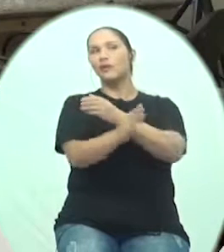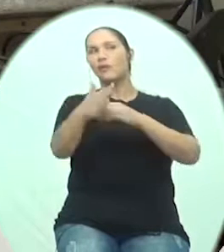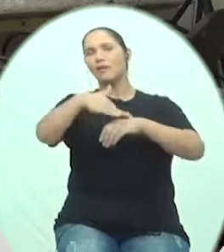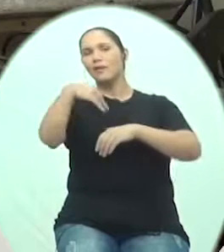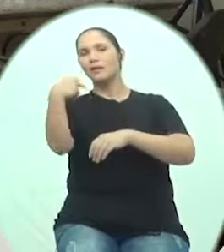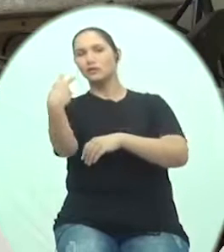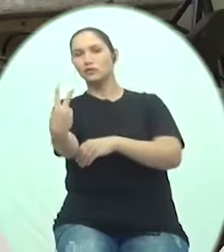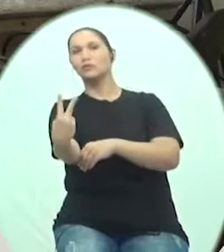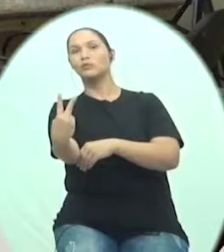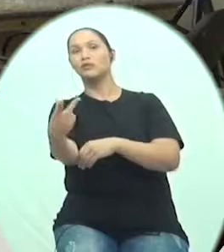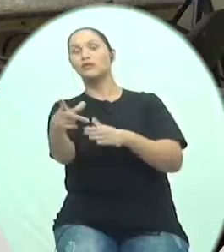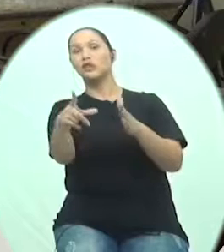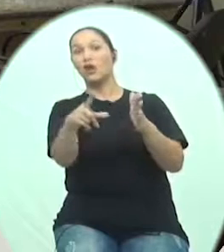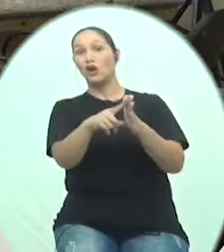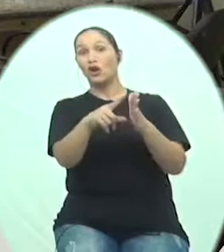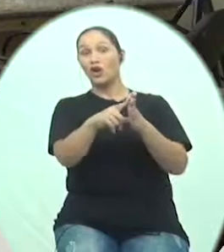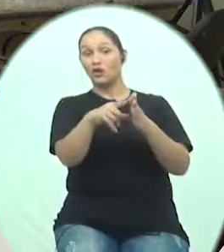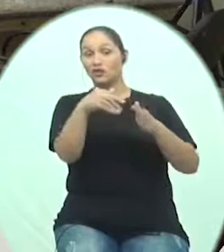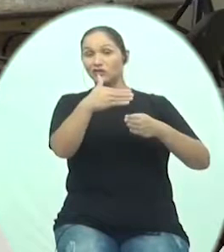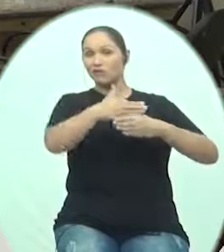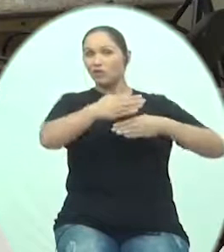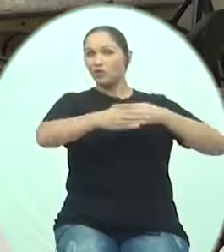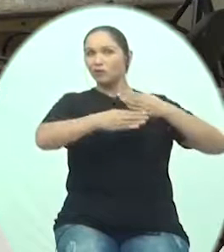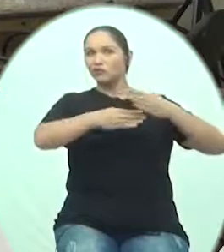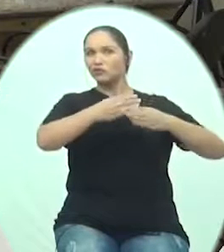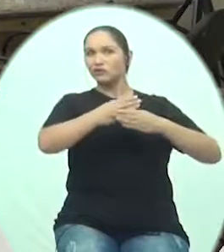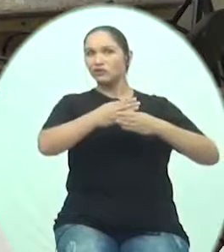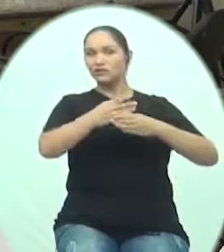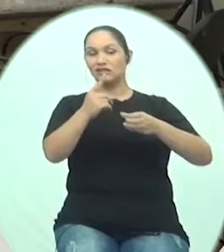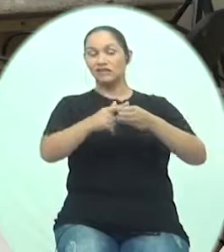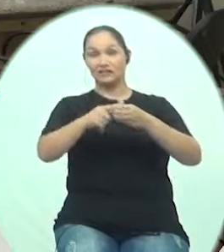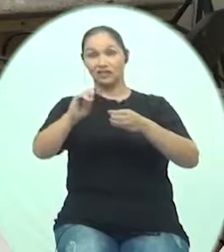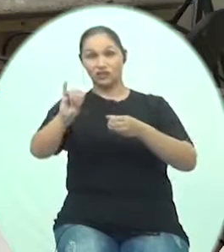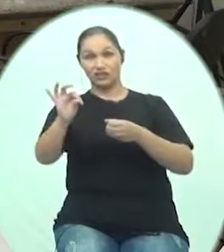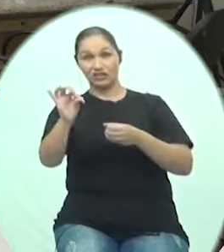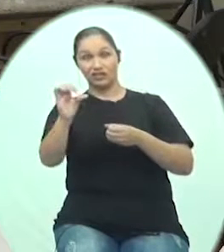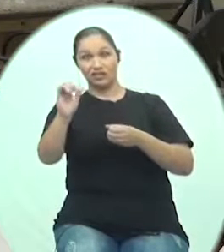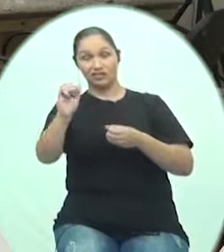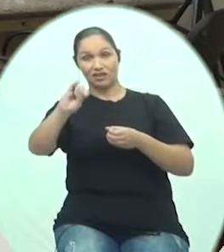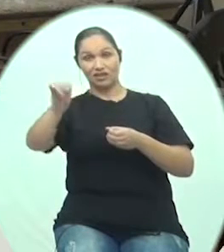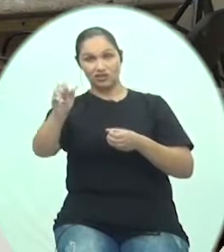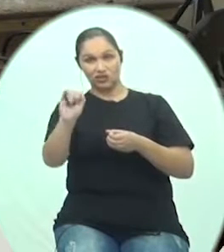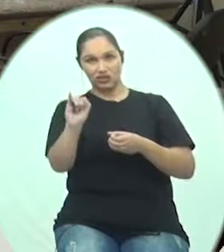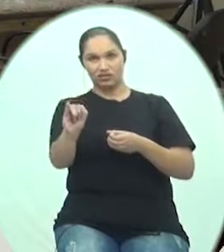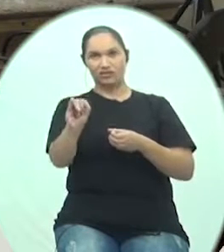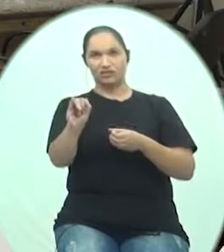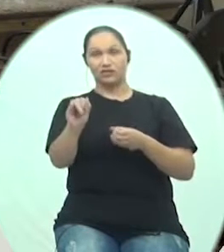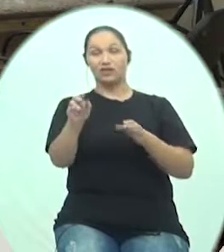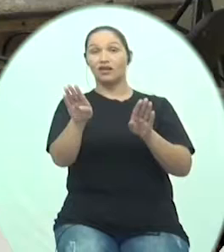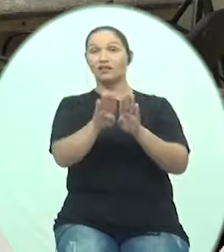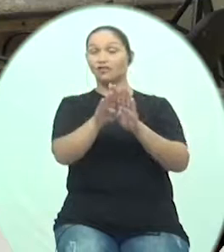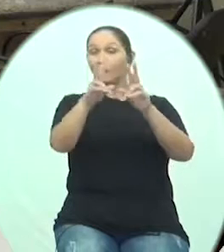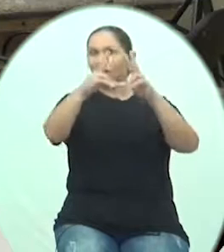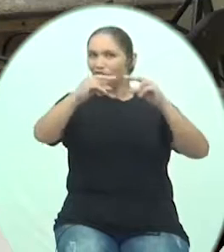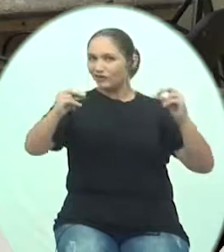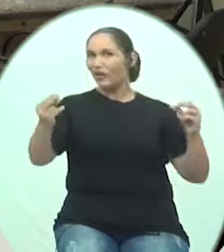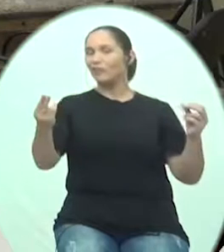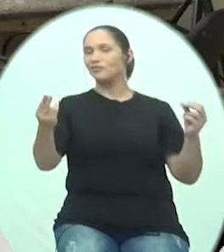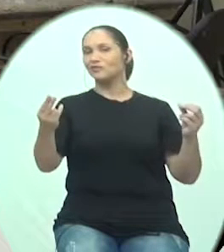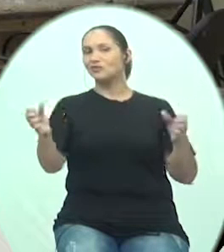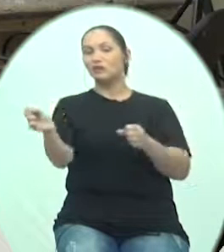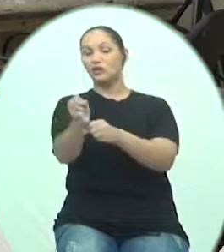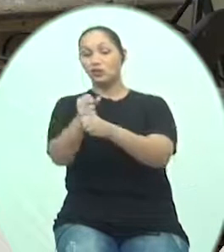já estão em andamento Itajaí Itajaí Florianópolis em